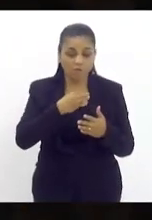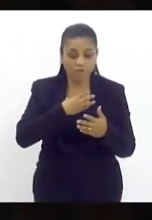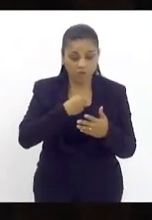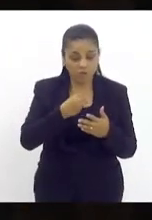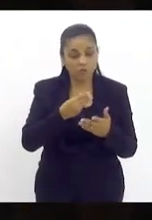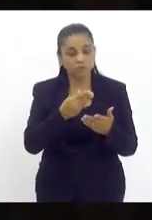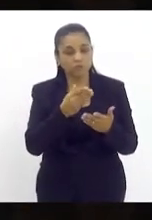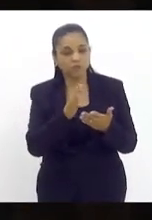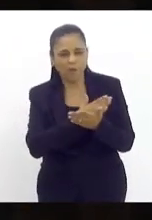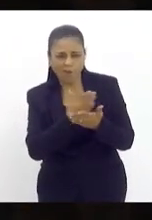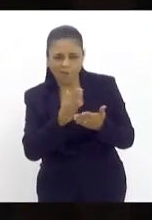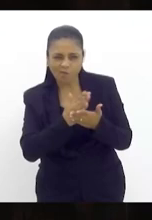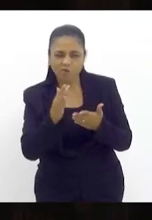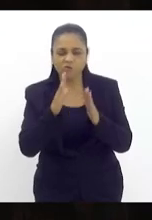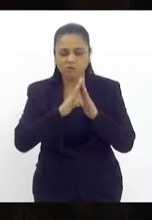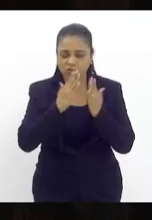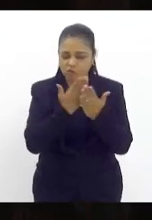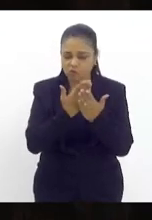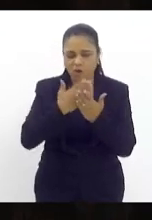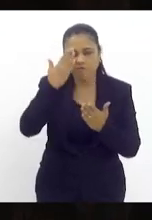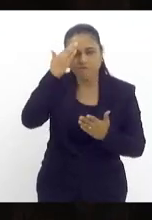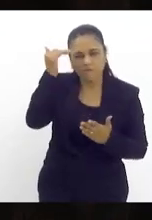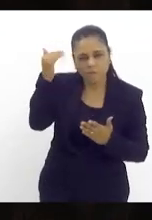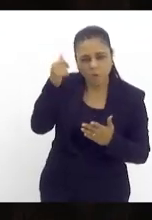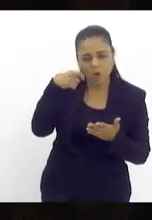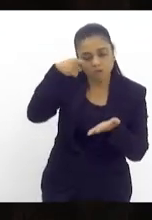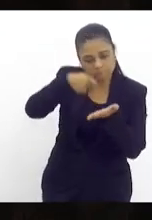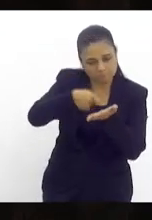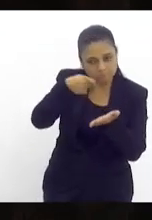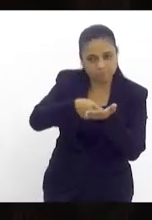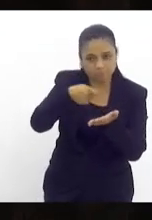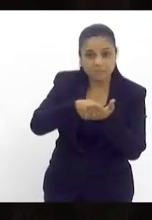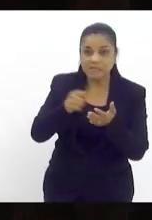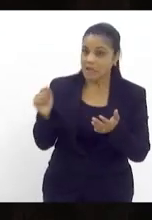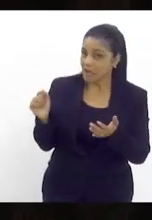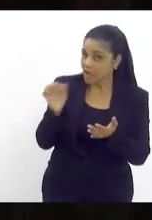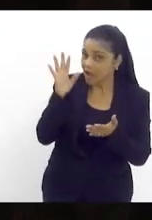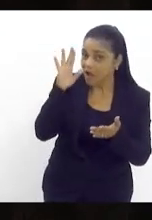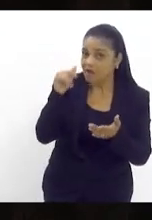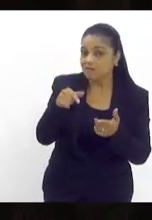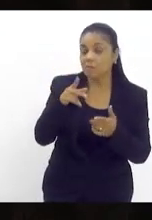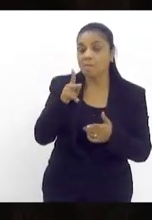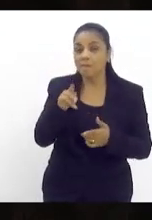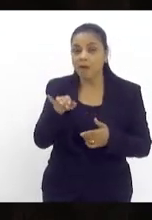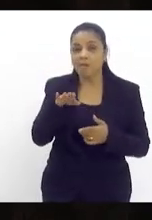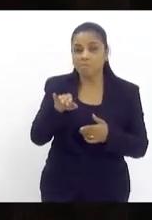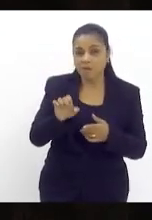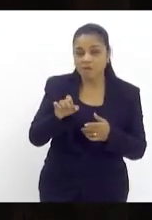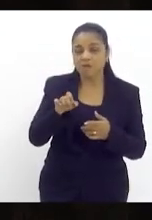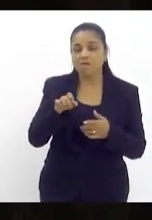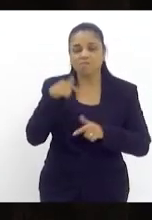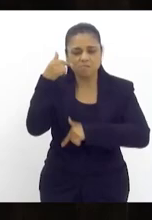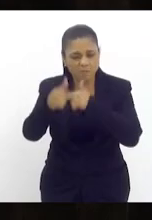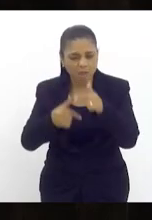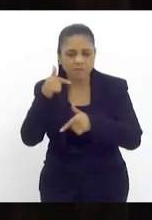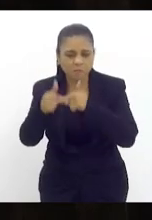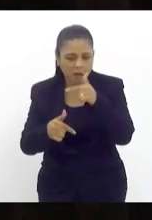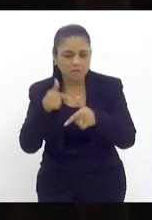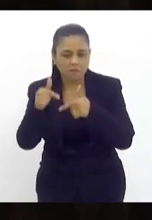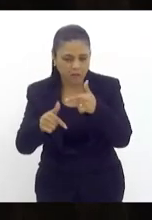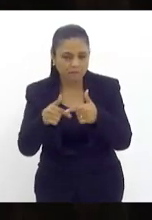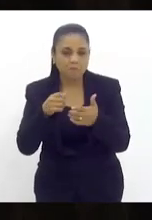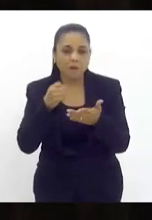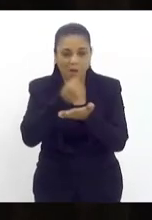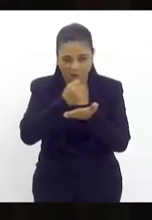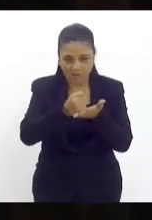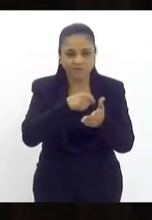bem famosa em São Paulo, que era muito exigente e muito cara, né, que os pais trabalhavam para pôr nessa escola, e duas crianças